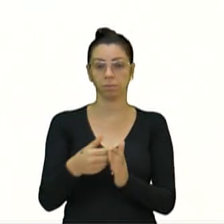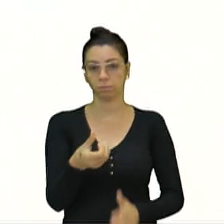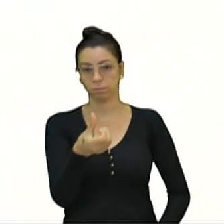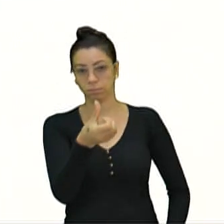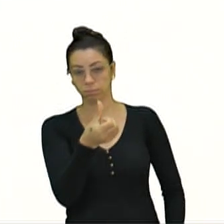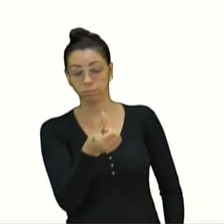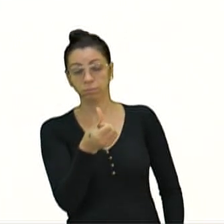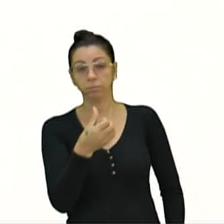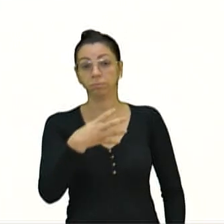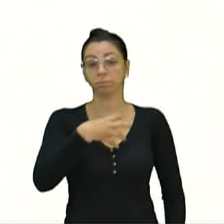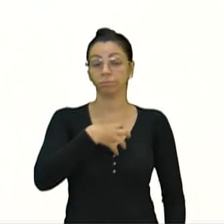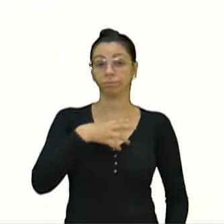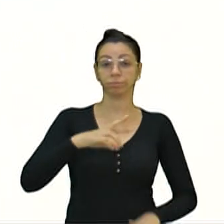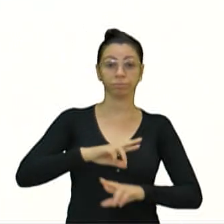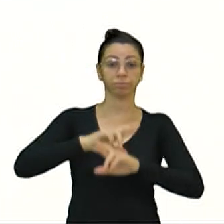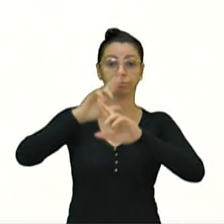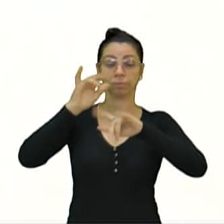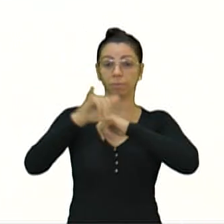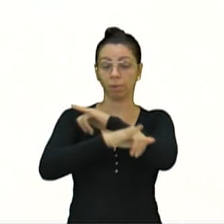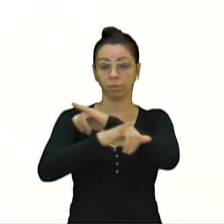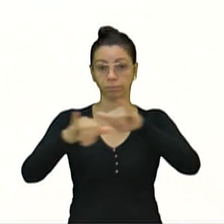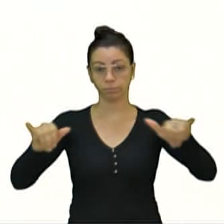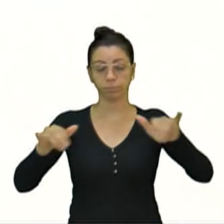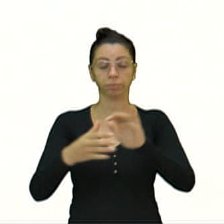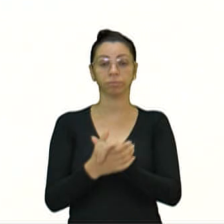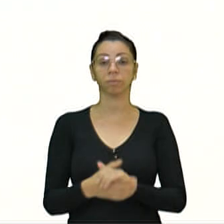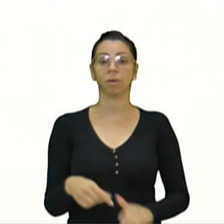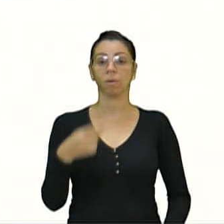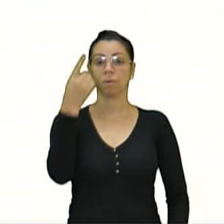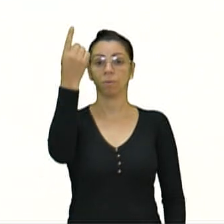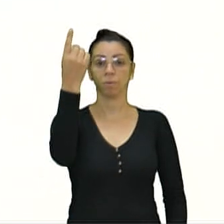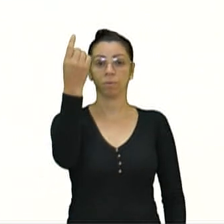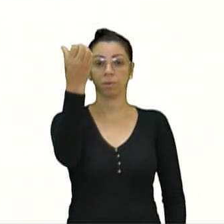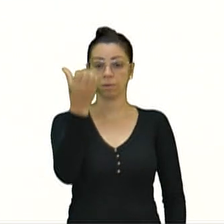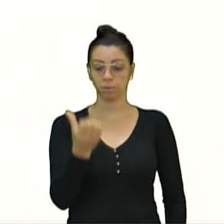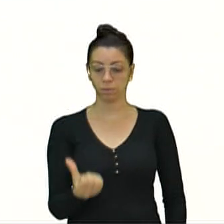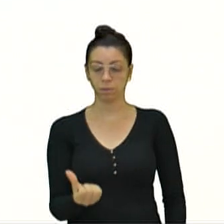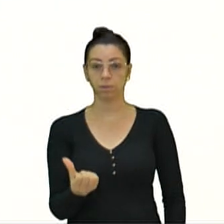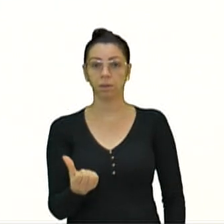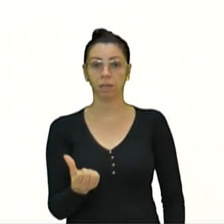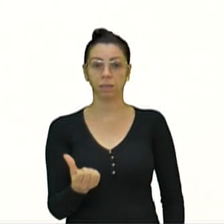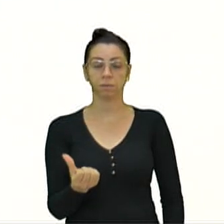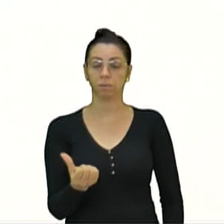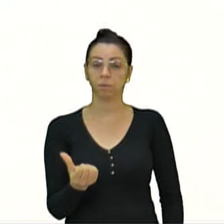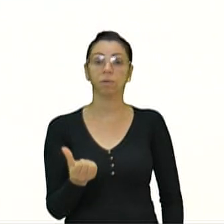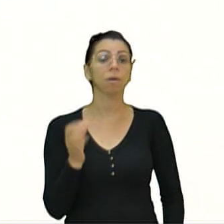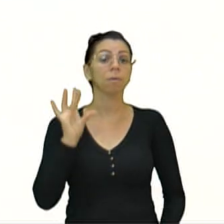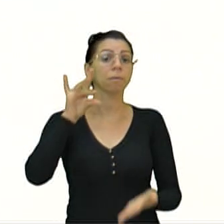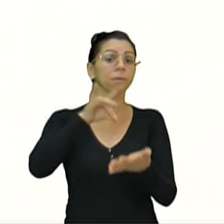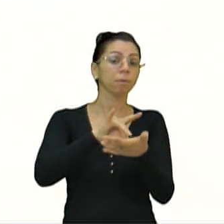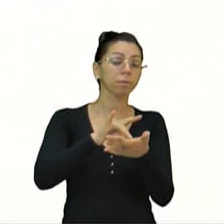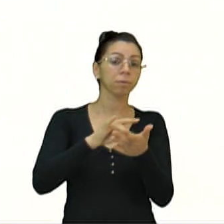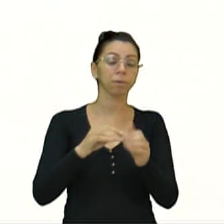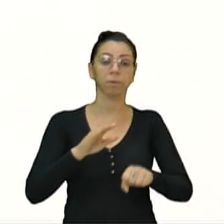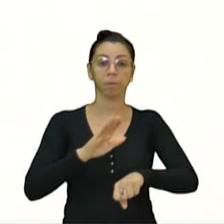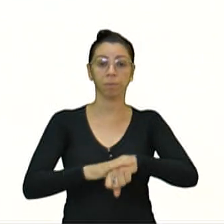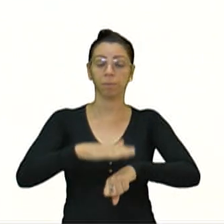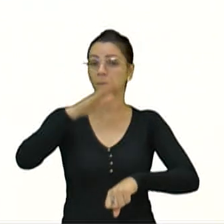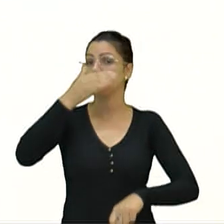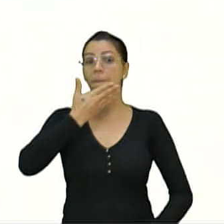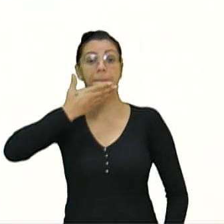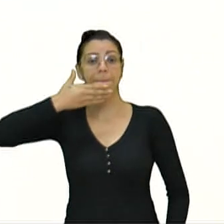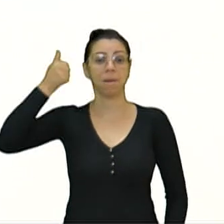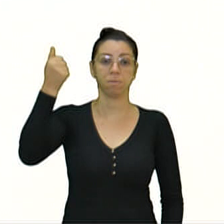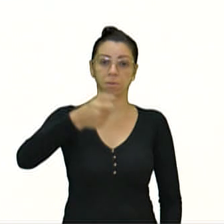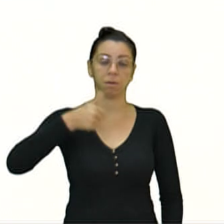de se anunciar produtos. Eu quero que vocês numerem de 1 a 6 quais que vocês acham que são mais efetivas. O número 1 é o máximo, né? O melhor, o